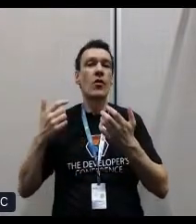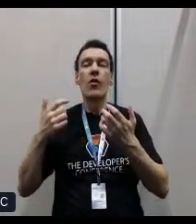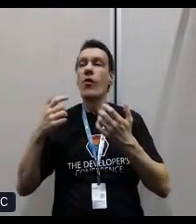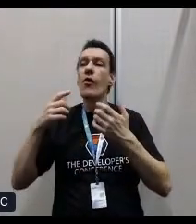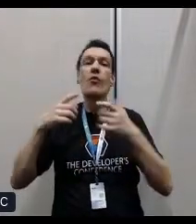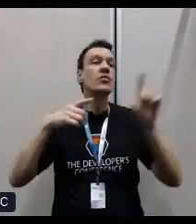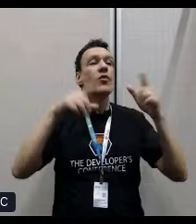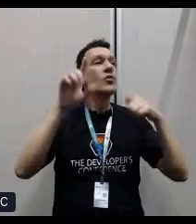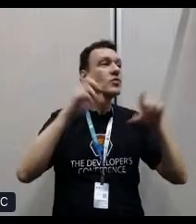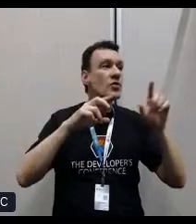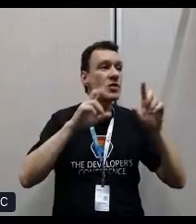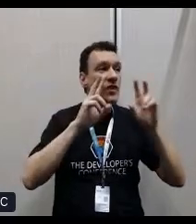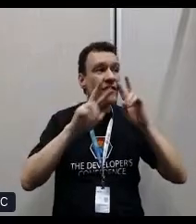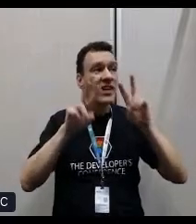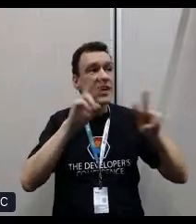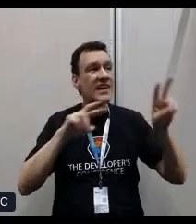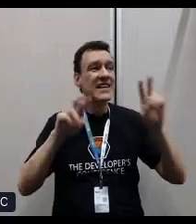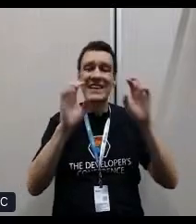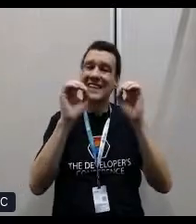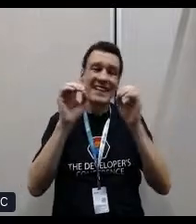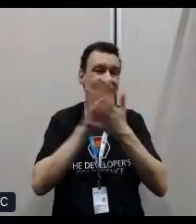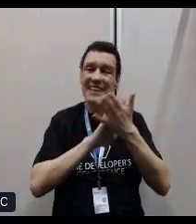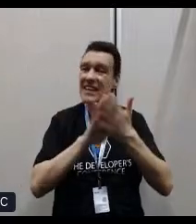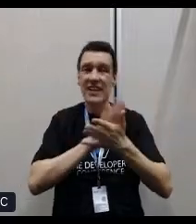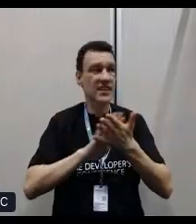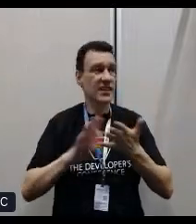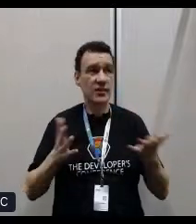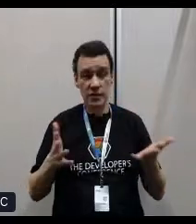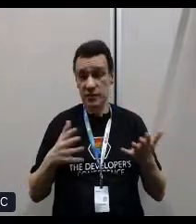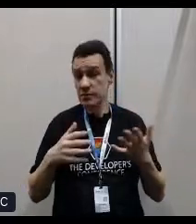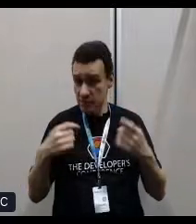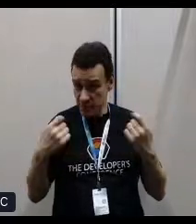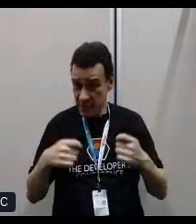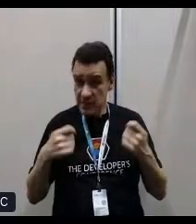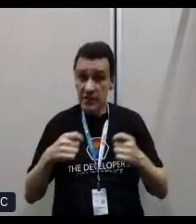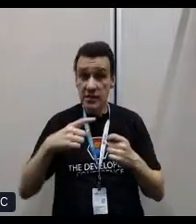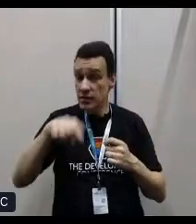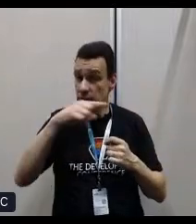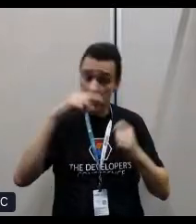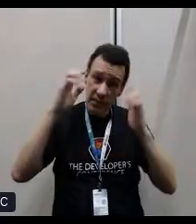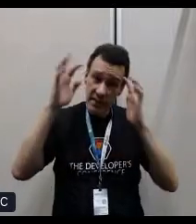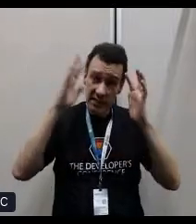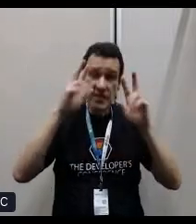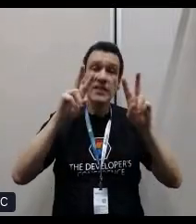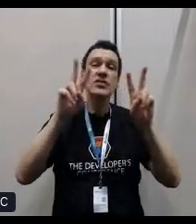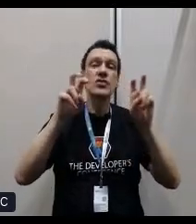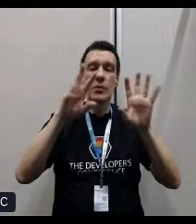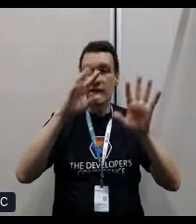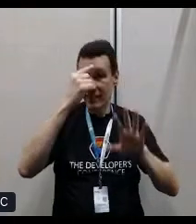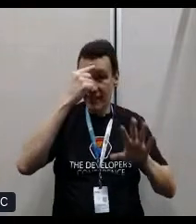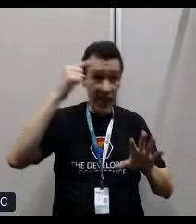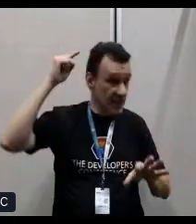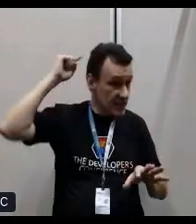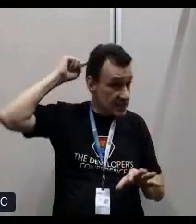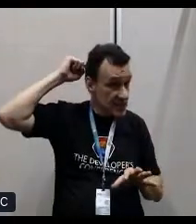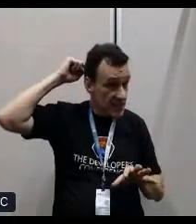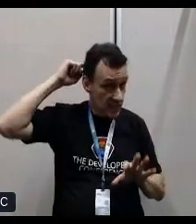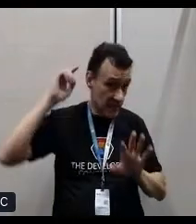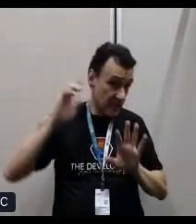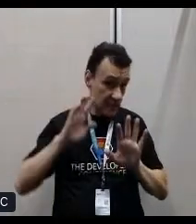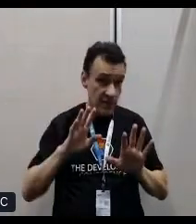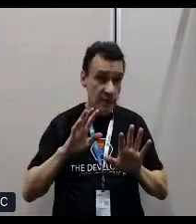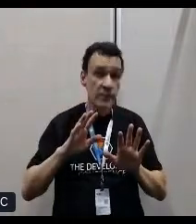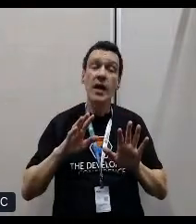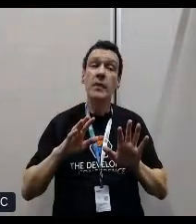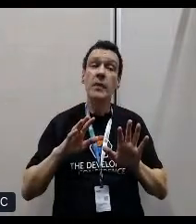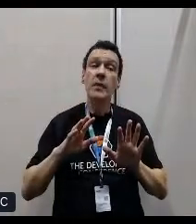isso. Então, a gente precisa falar sobre isso, tanto da perspectiva dos vieses, né, que a gente fala sobre os vieses inconscientes, mas que, para mim, eles não são tão